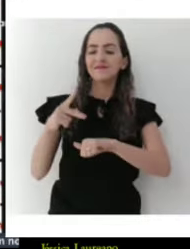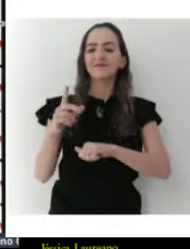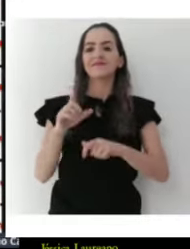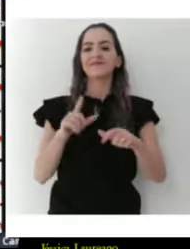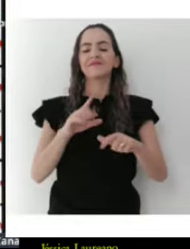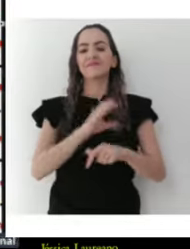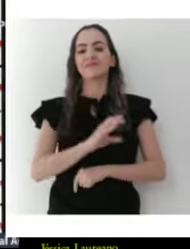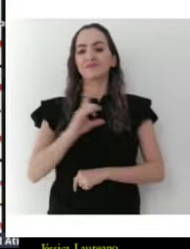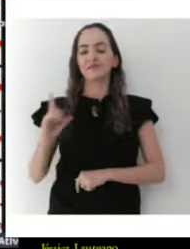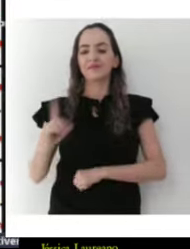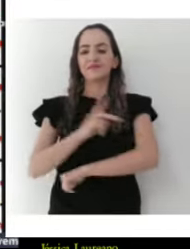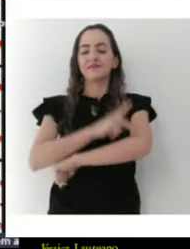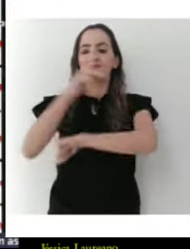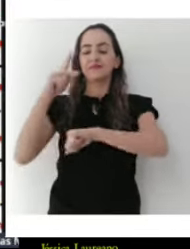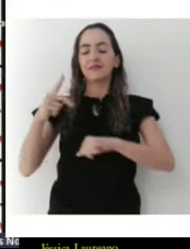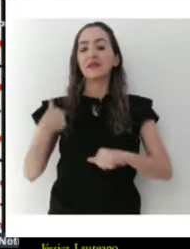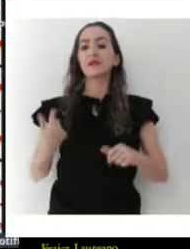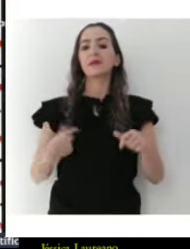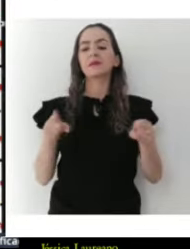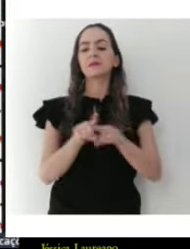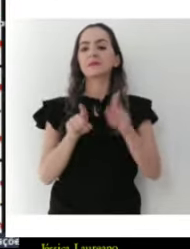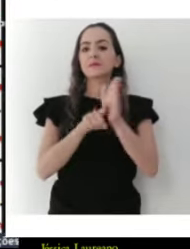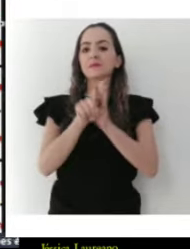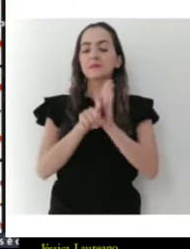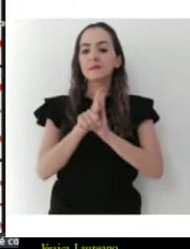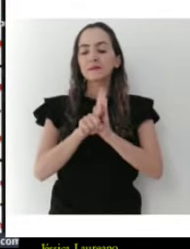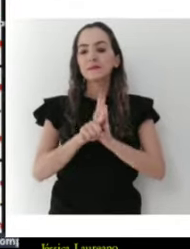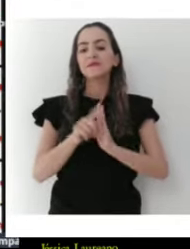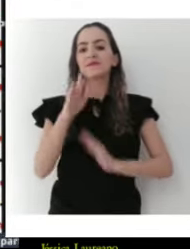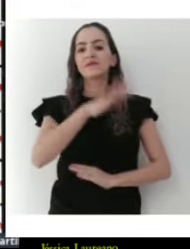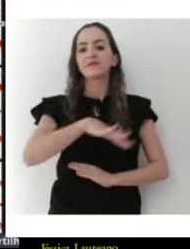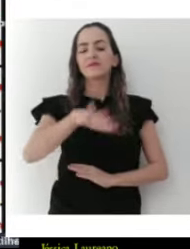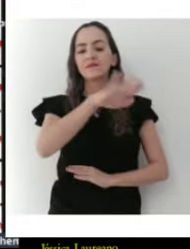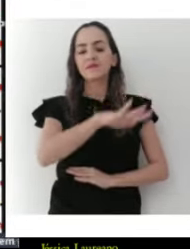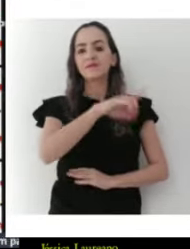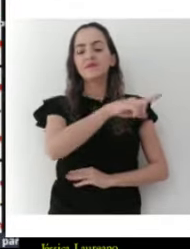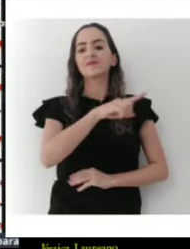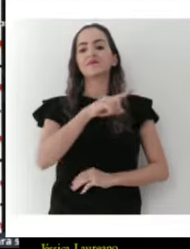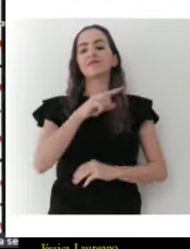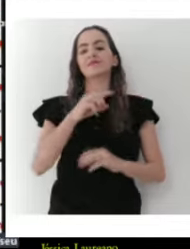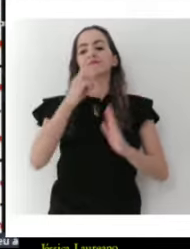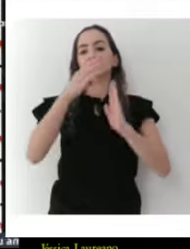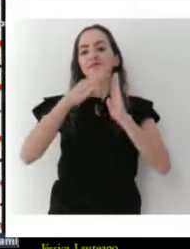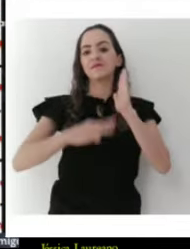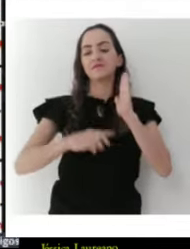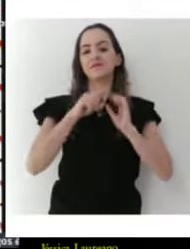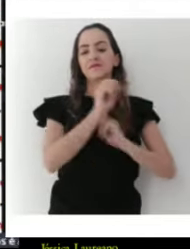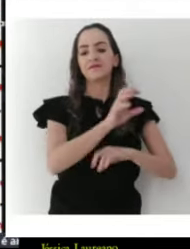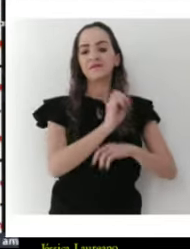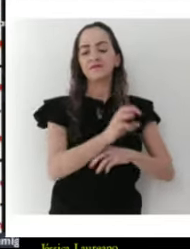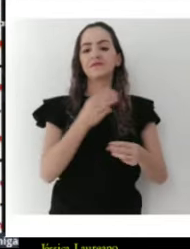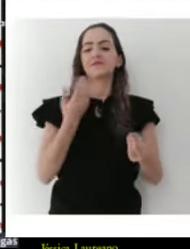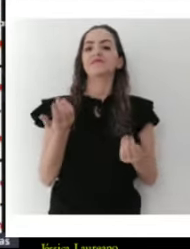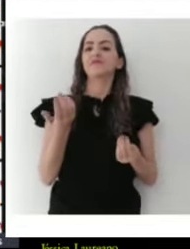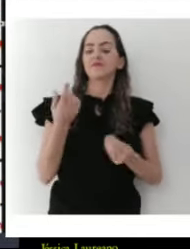pedagógica e sou pesquisadora na área de metodologias do ensino da matemática. Faço licenciatura em